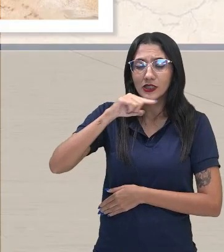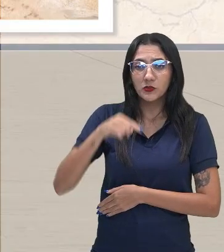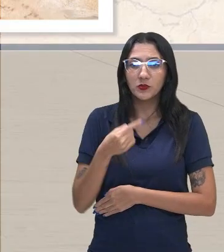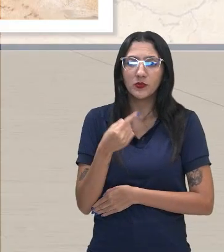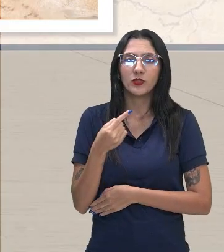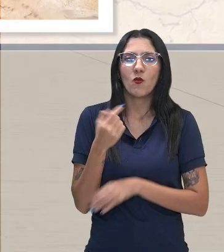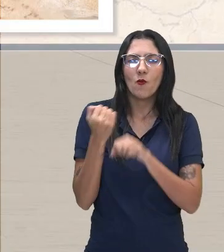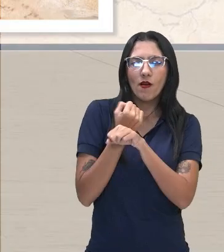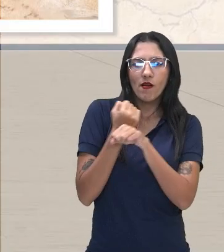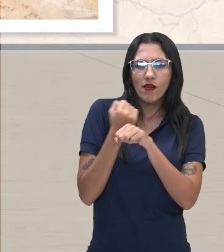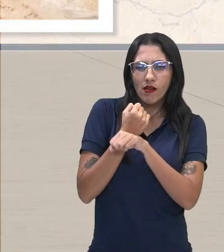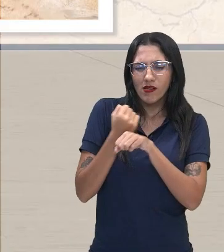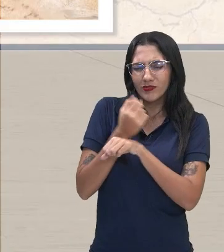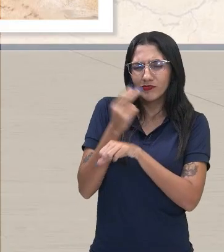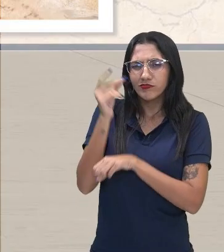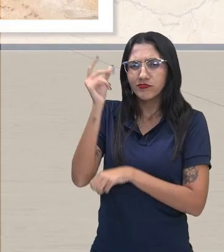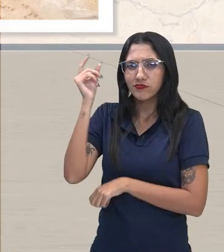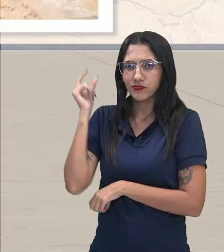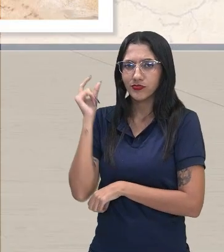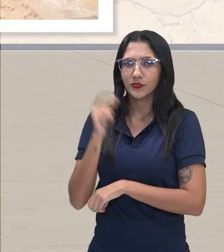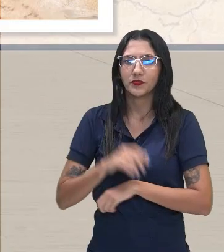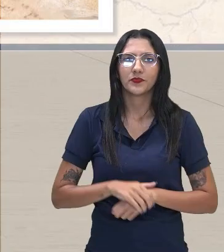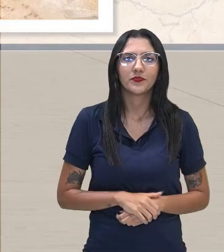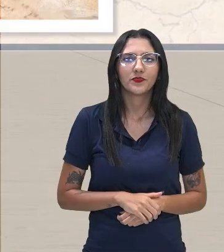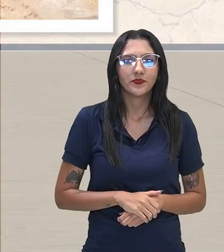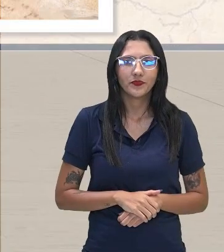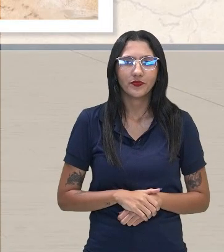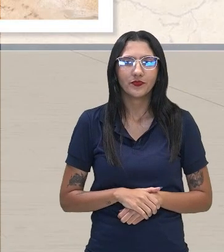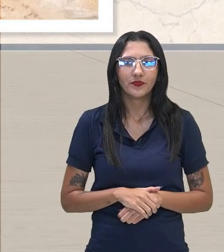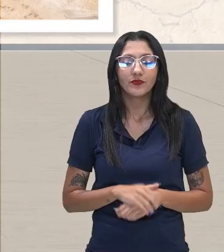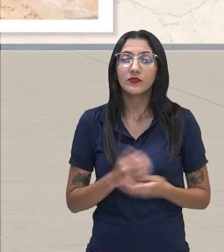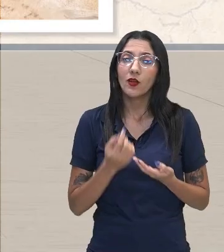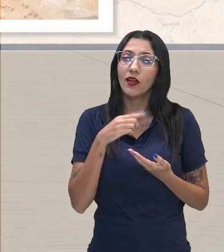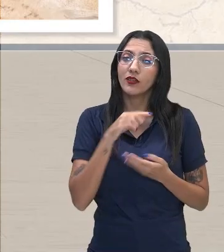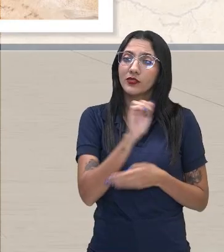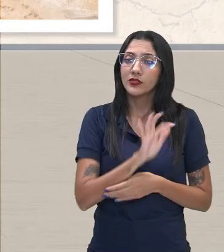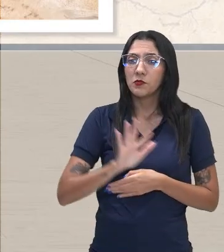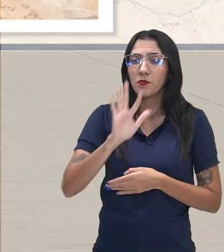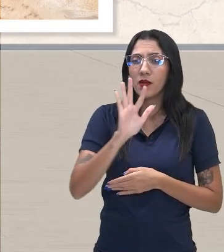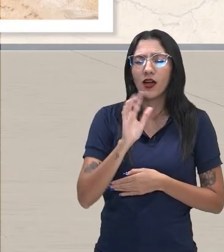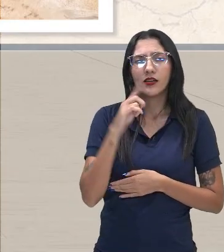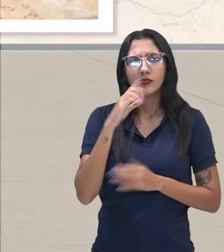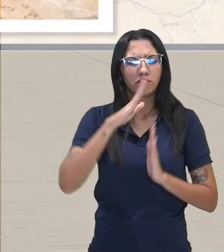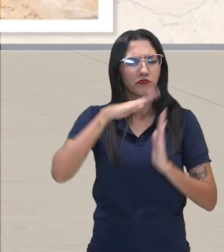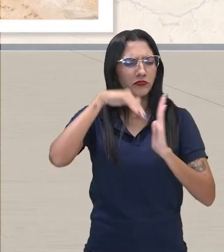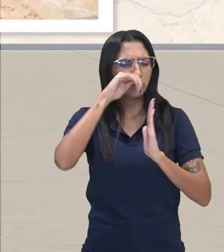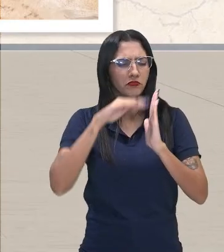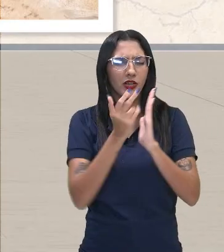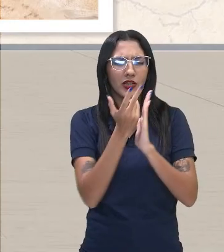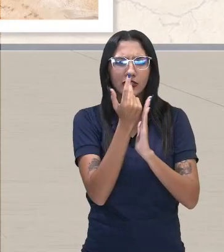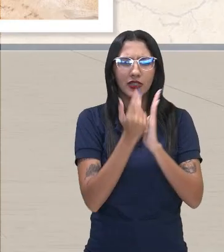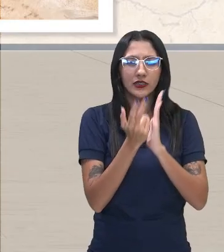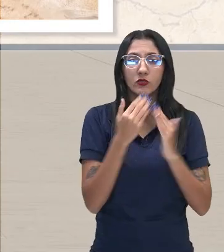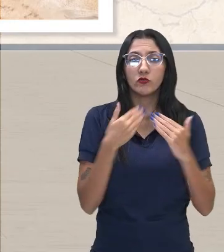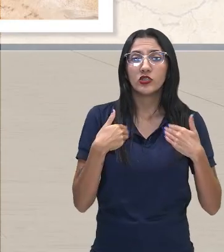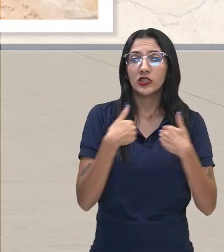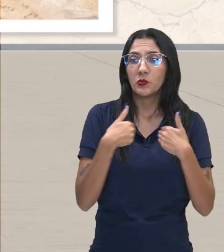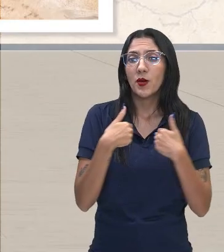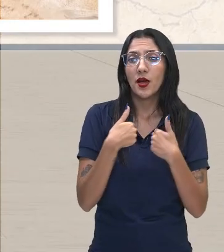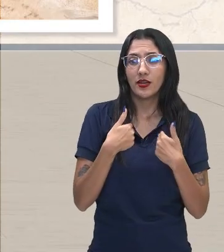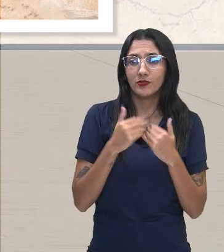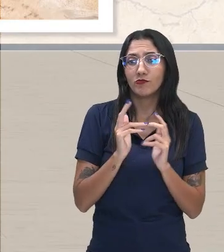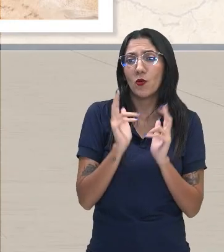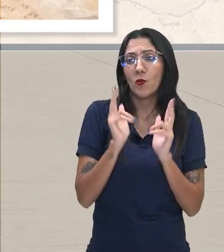17.500 anos. Em geral, as imagens são formadas por figuras de grandes animais selvagens, como vocês podem ver